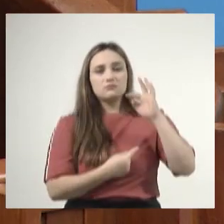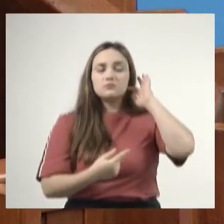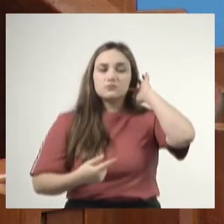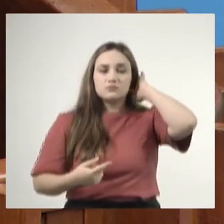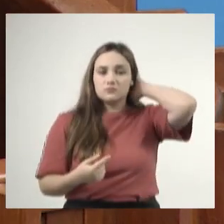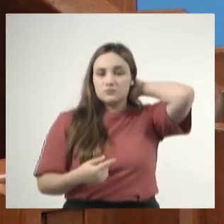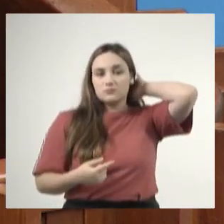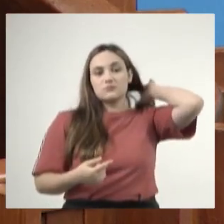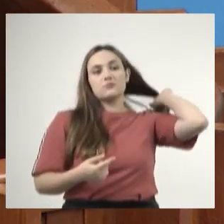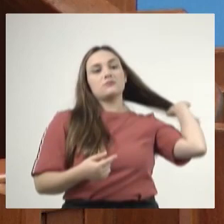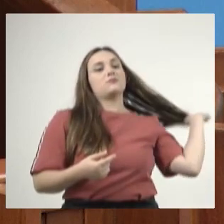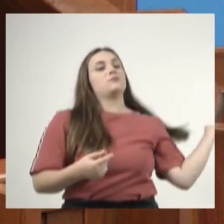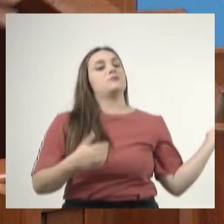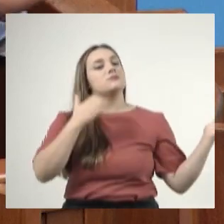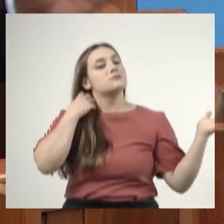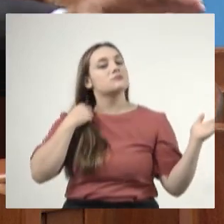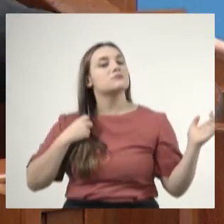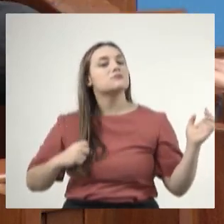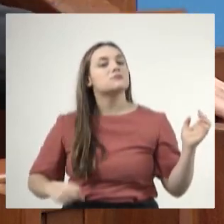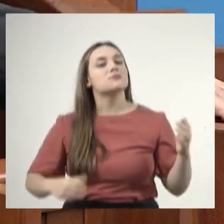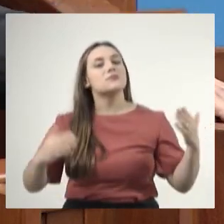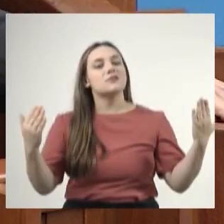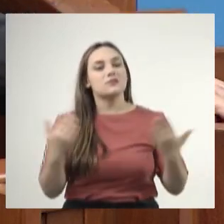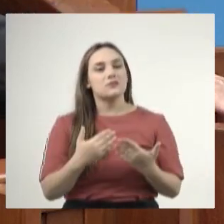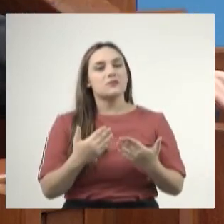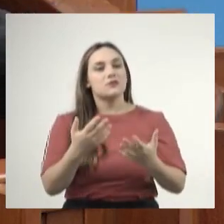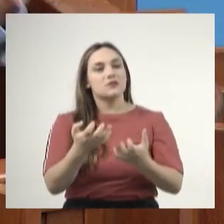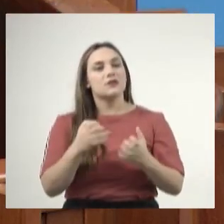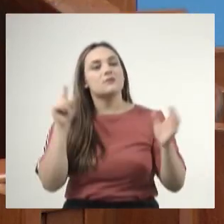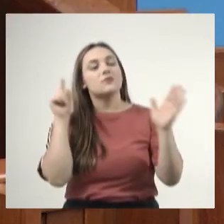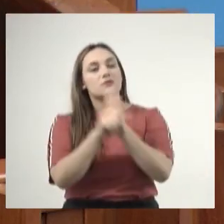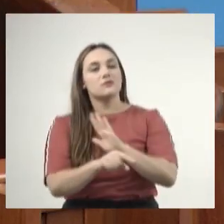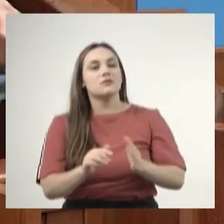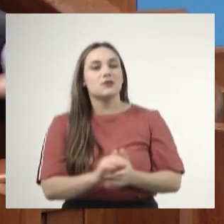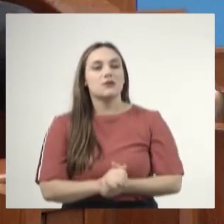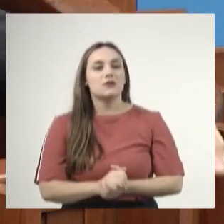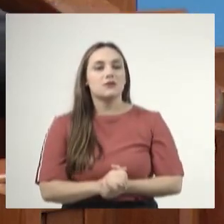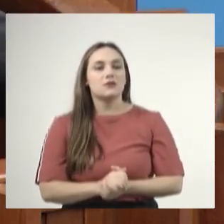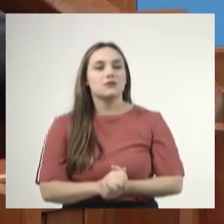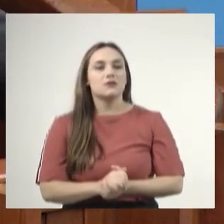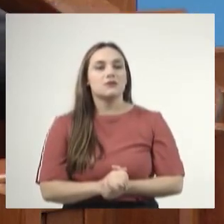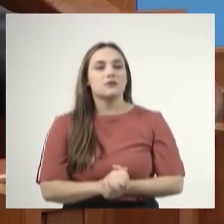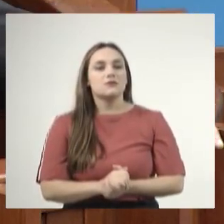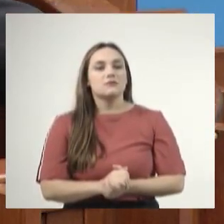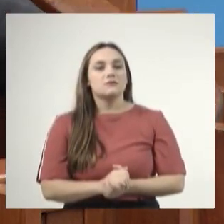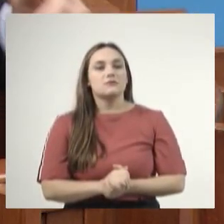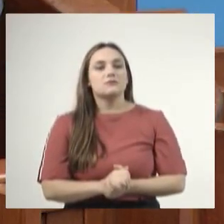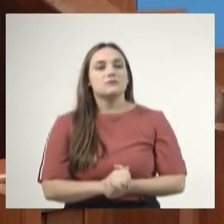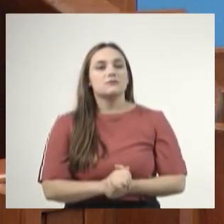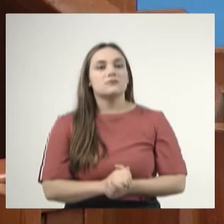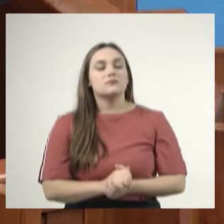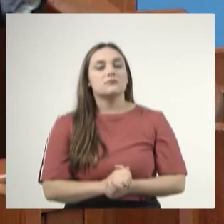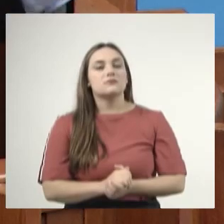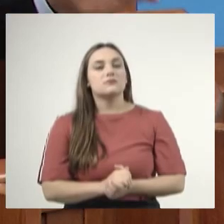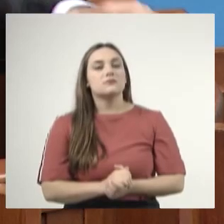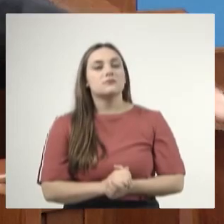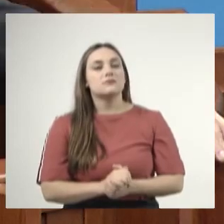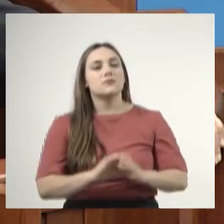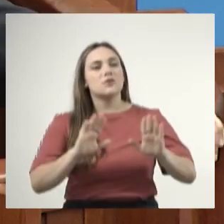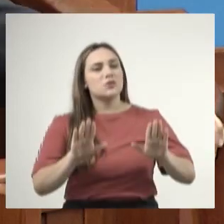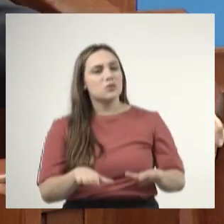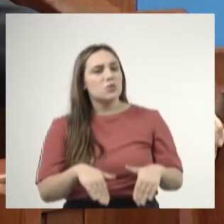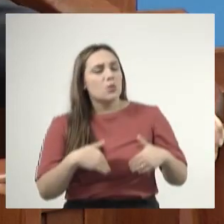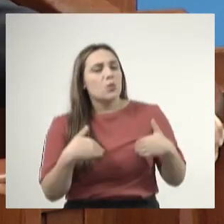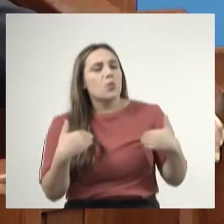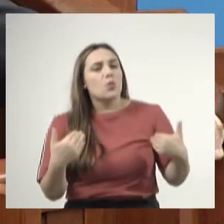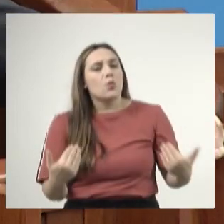eu pergunto, qual será o destino do Brasil se extinguir o